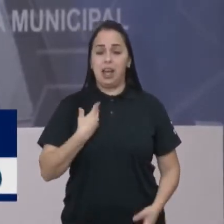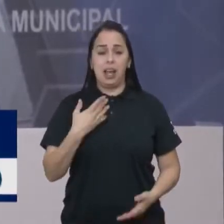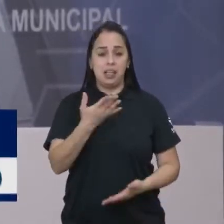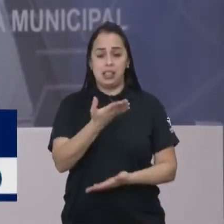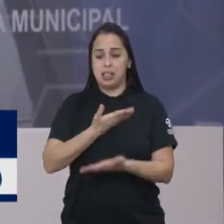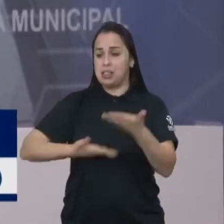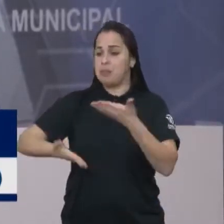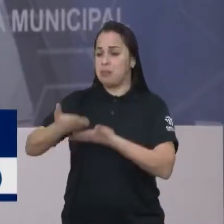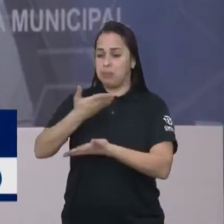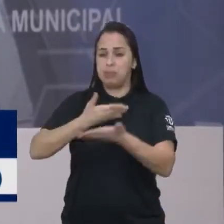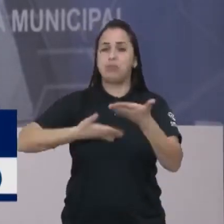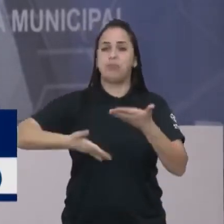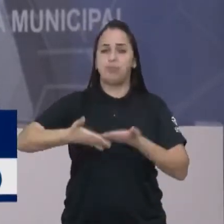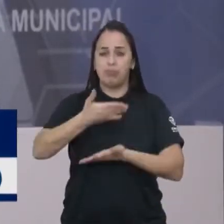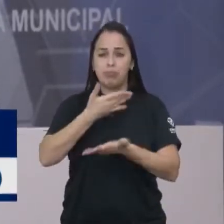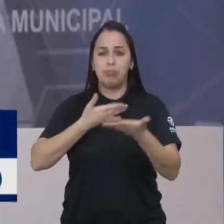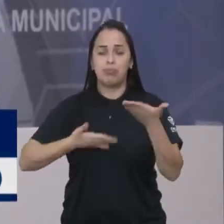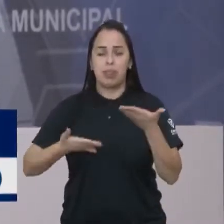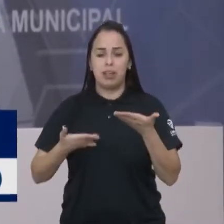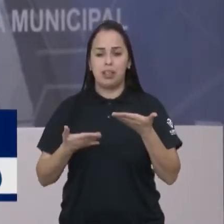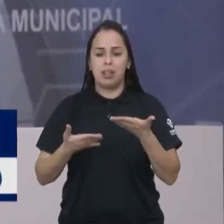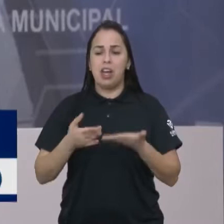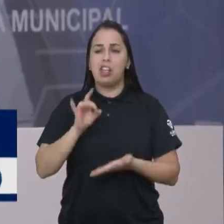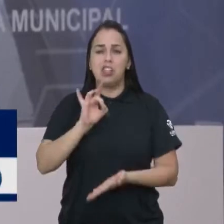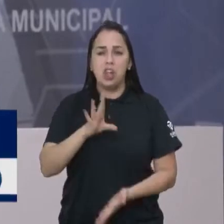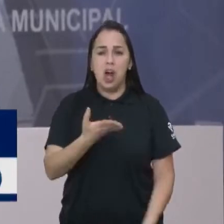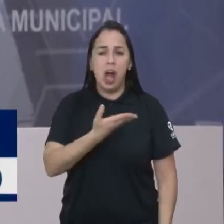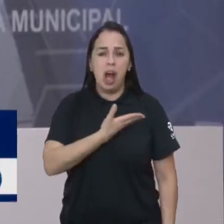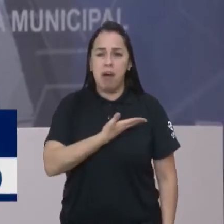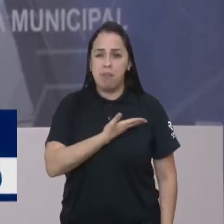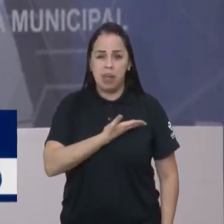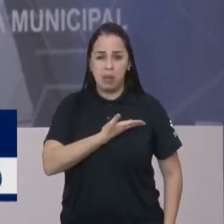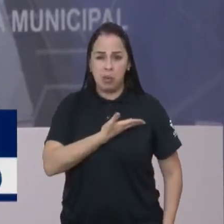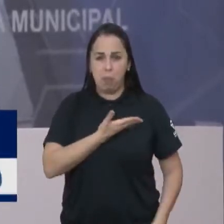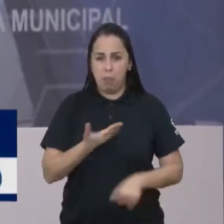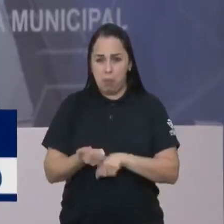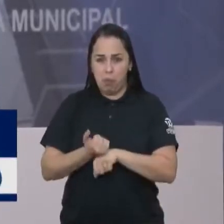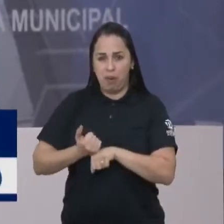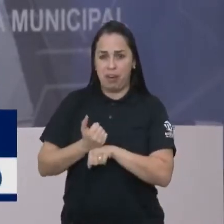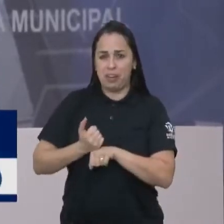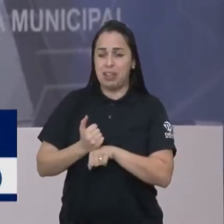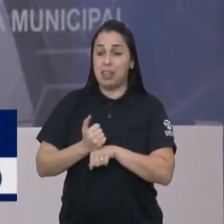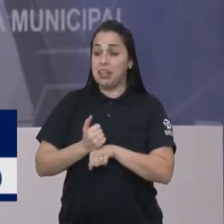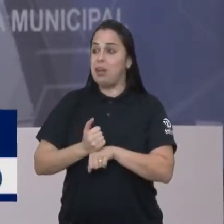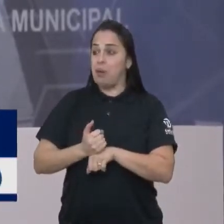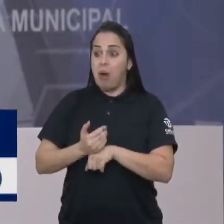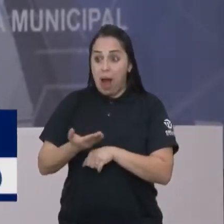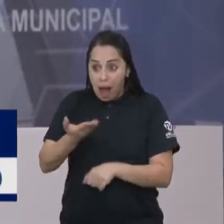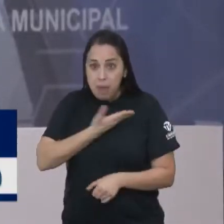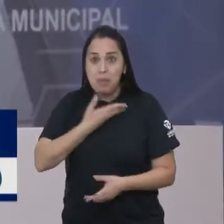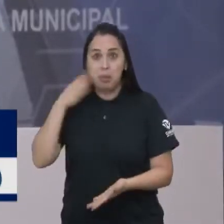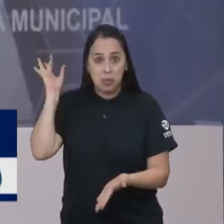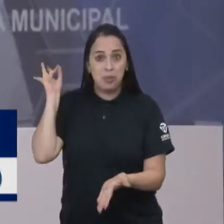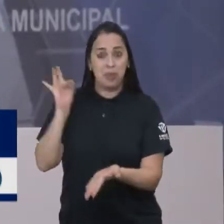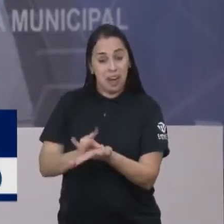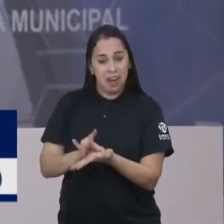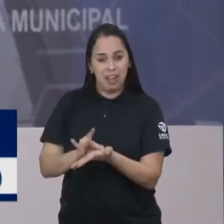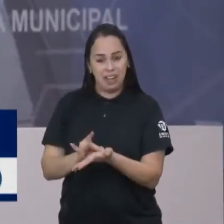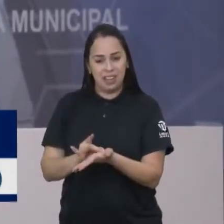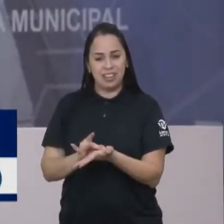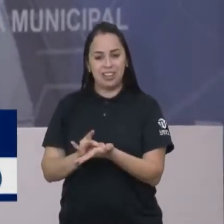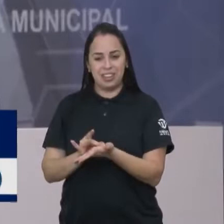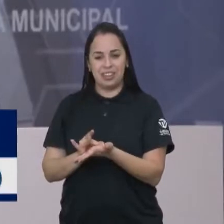esse período não eram só colegas de profissão, né? Eles passaram a ser amigos de verdade, né? Então,